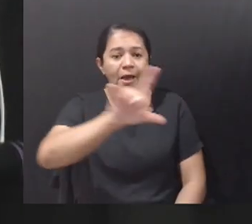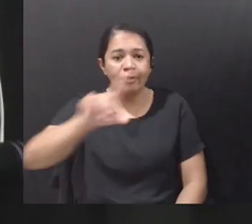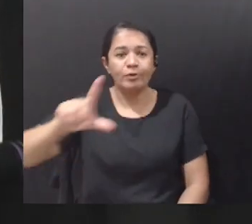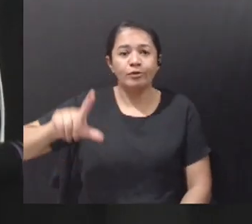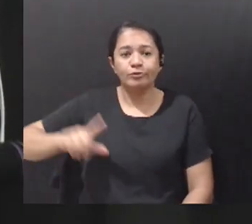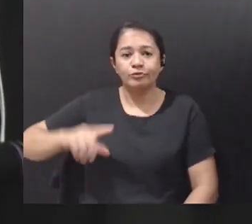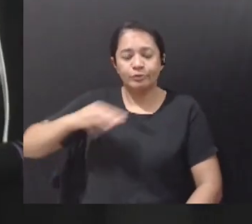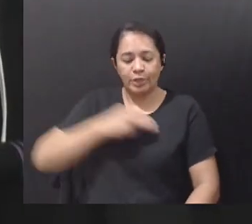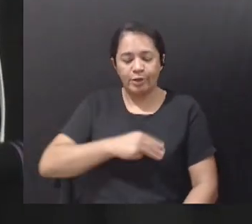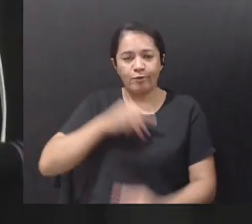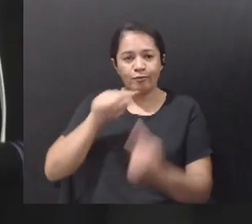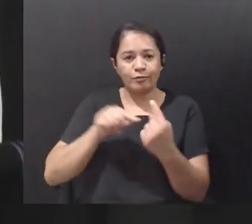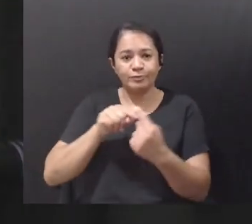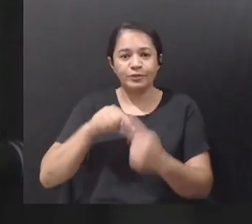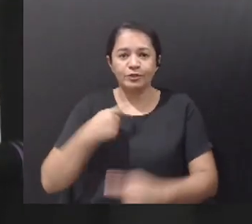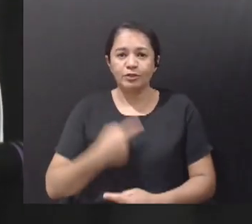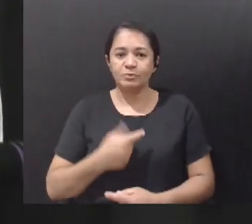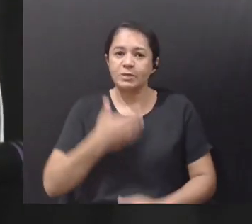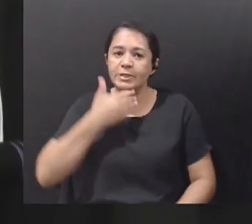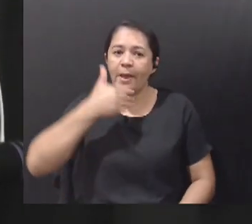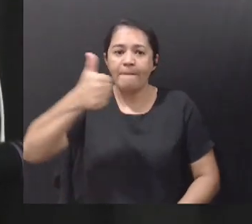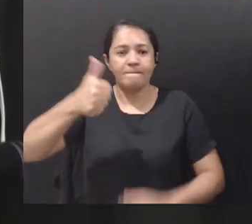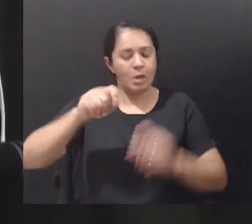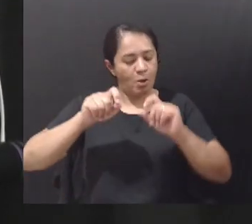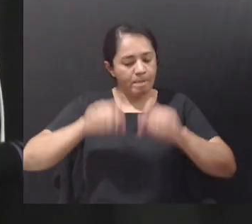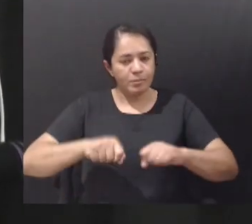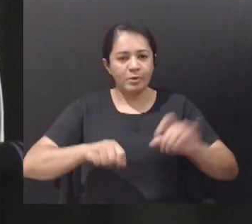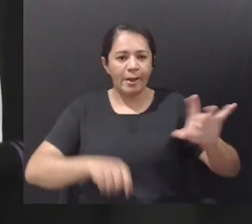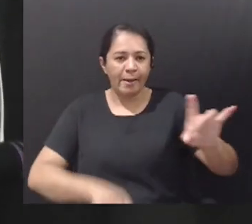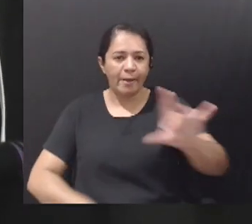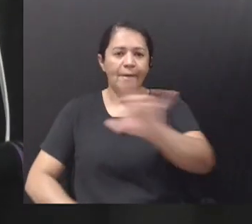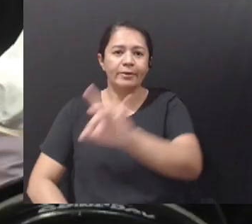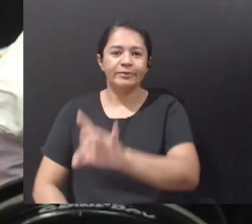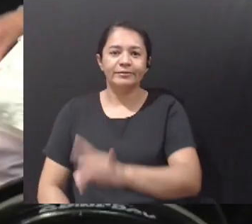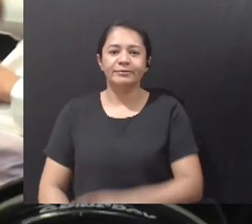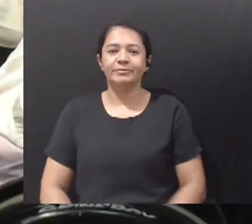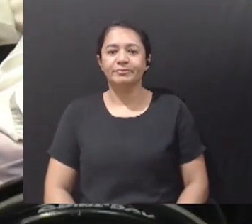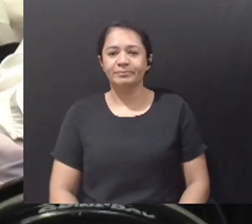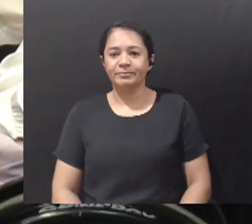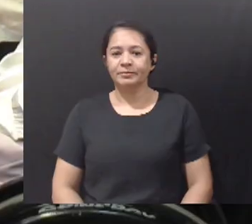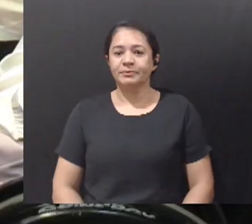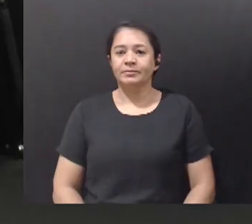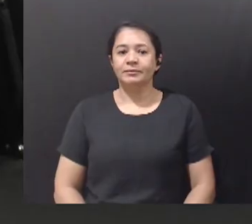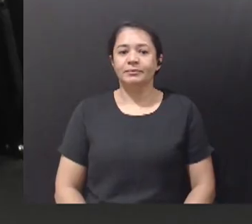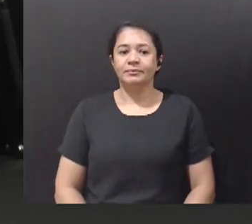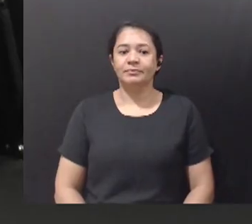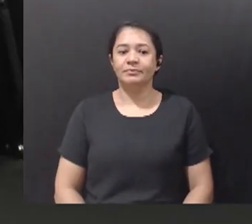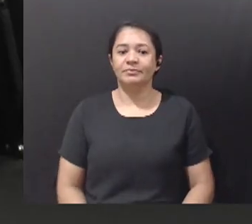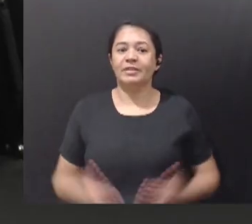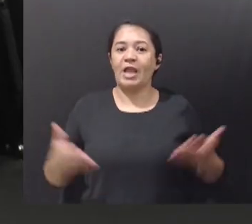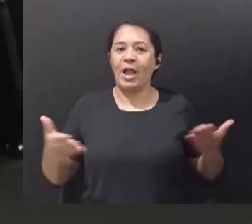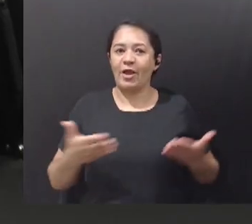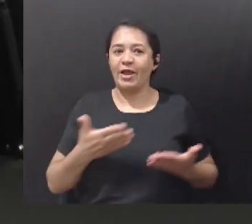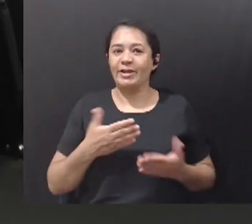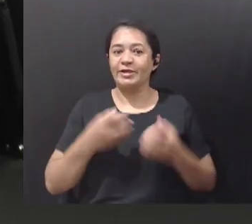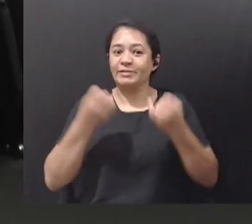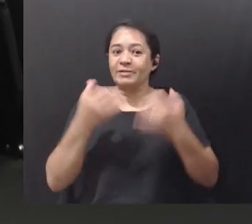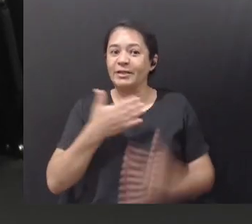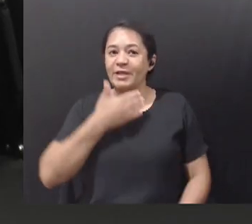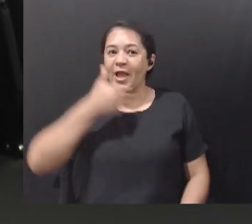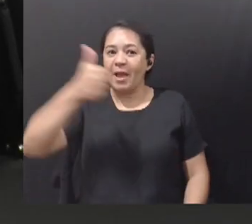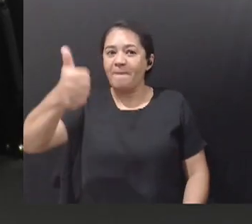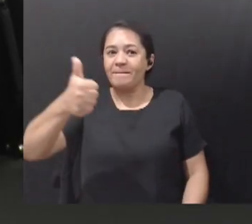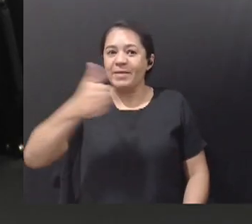a gente tem que ser a melhor possível, em cada um. É isso mesmo, Célia. E falando em a melhor missão... Gente, olha aqui! Veio